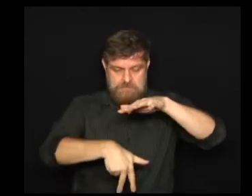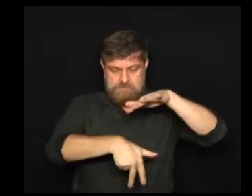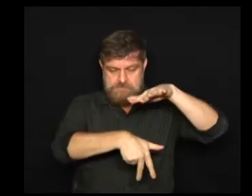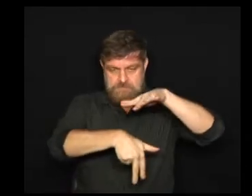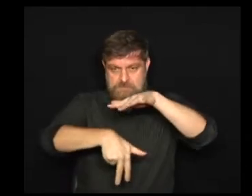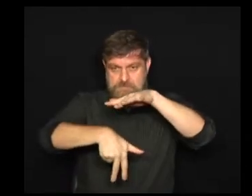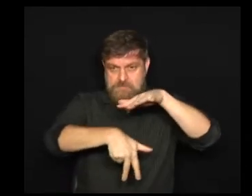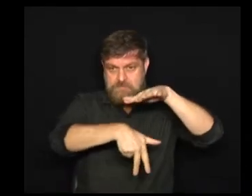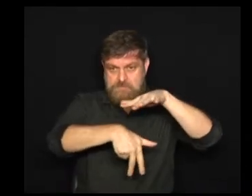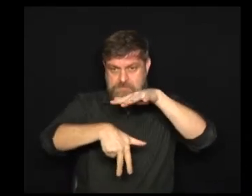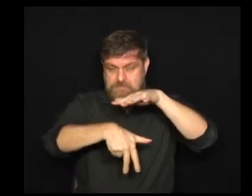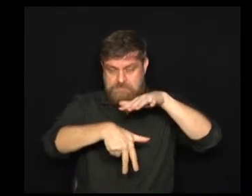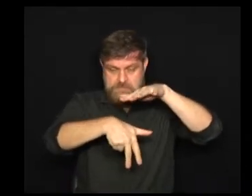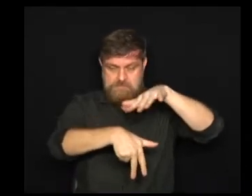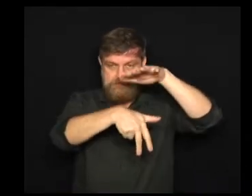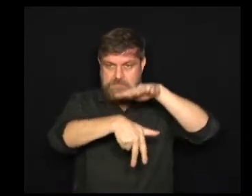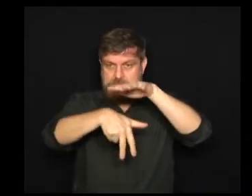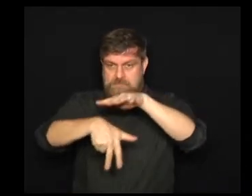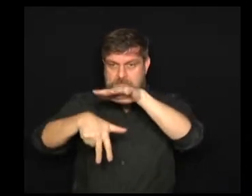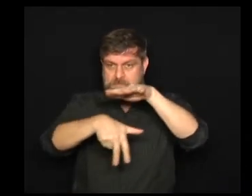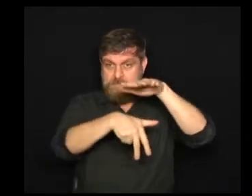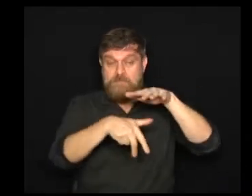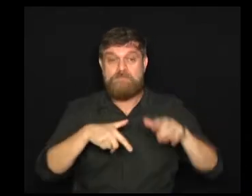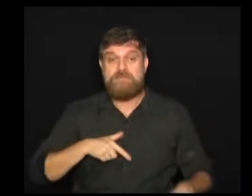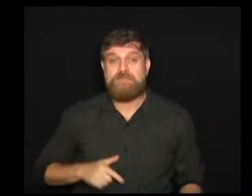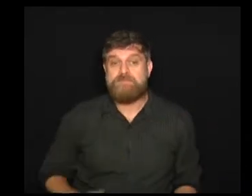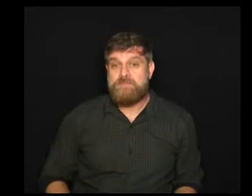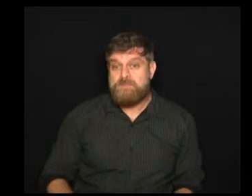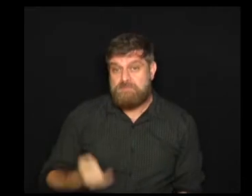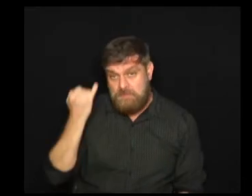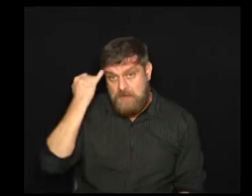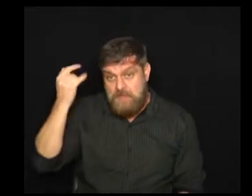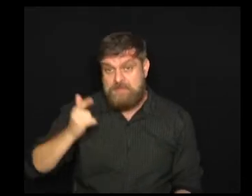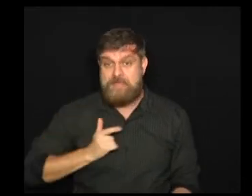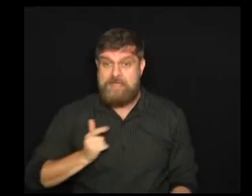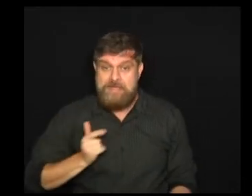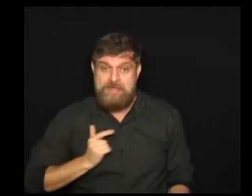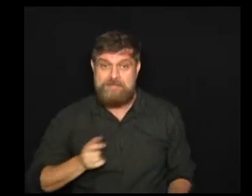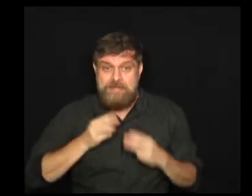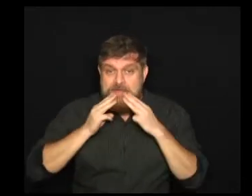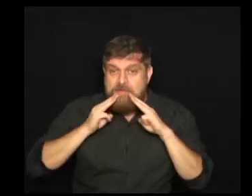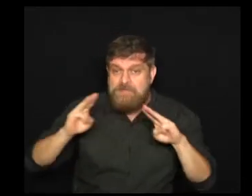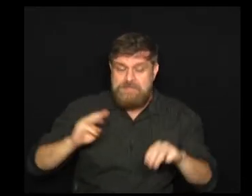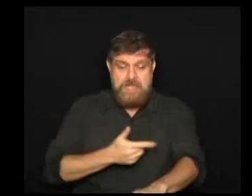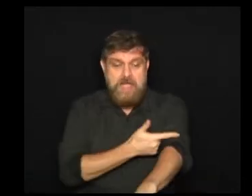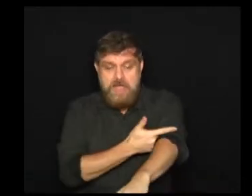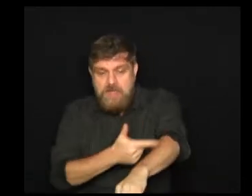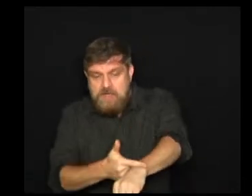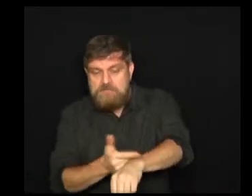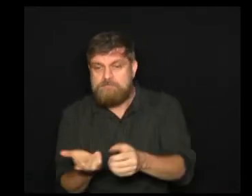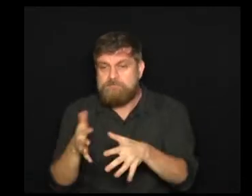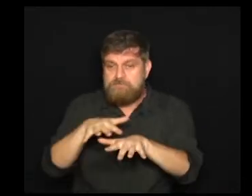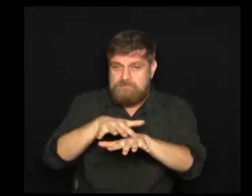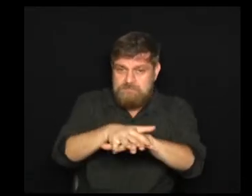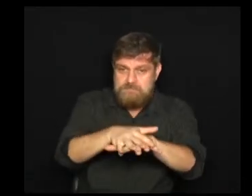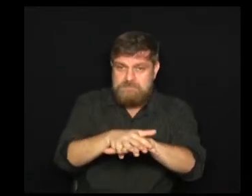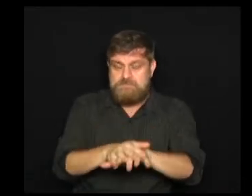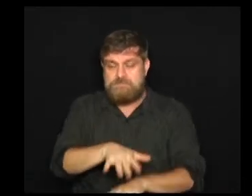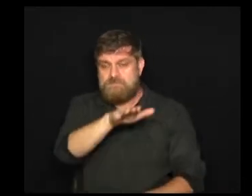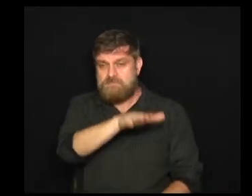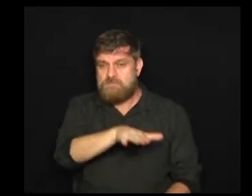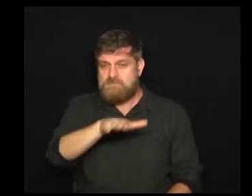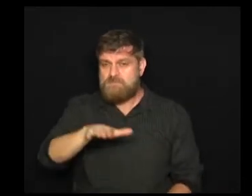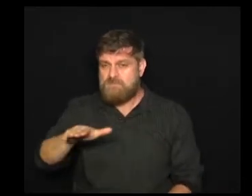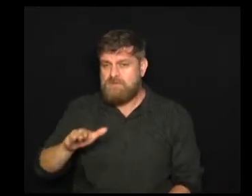a ideia da turminha é levar a mensagem da inclusão, a mensagem do respeito, a mensagem da dignidade para as crianças, de